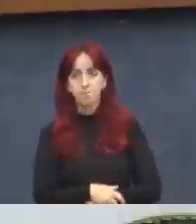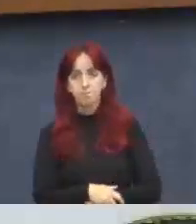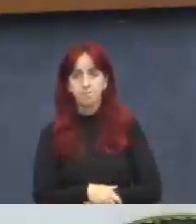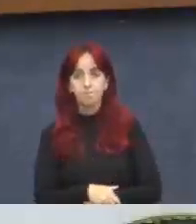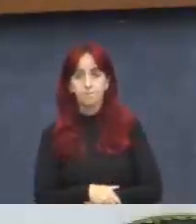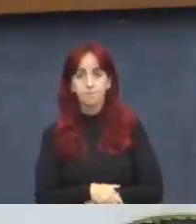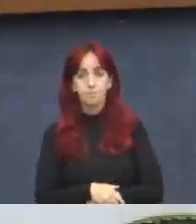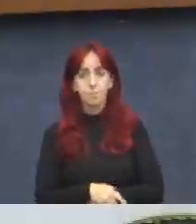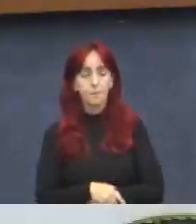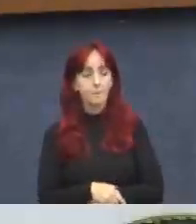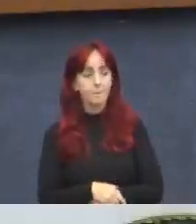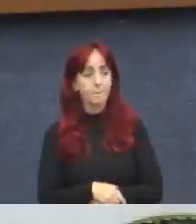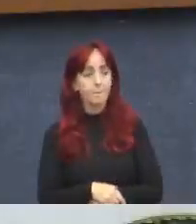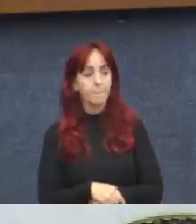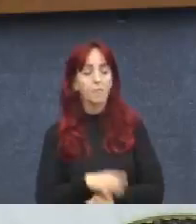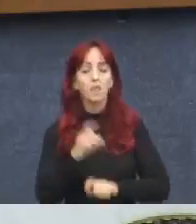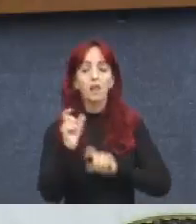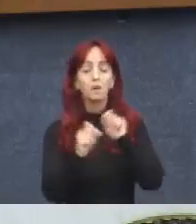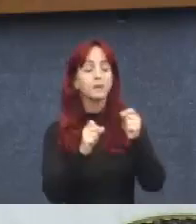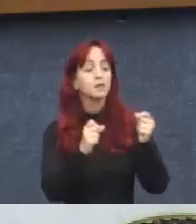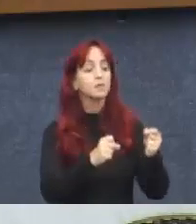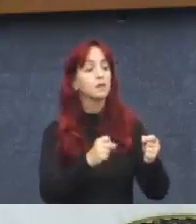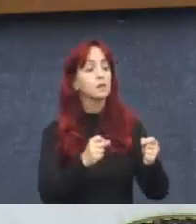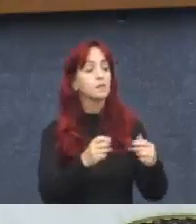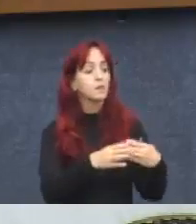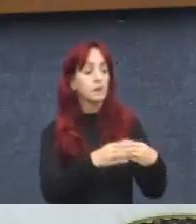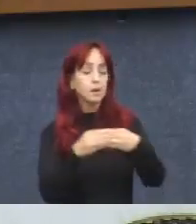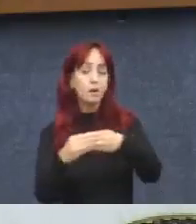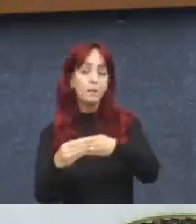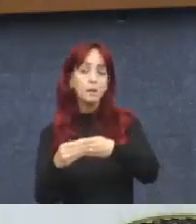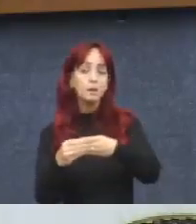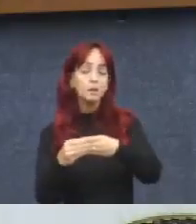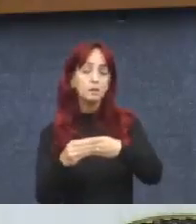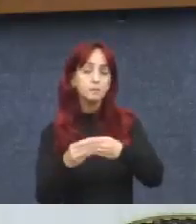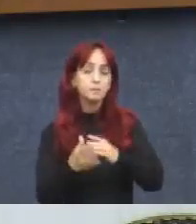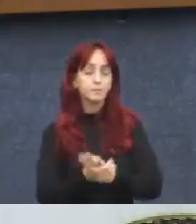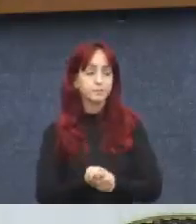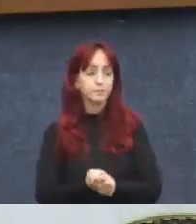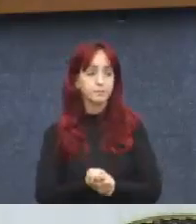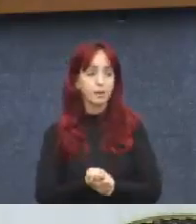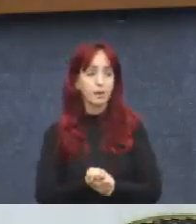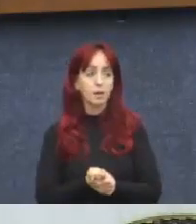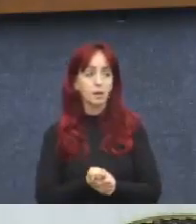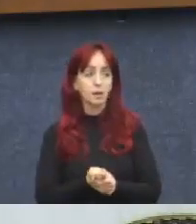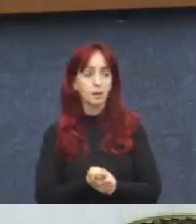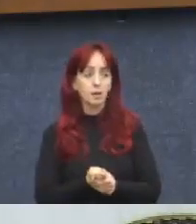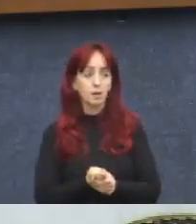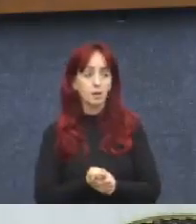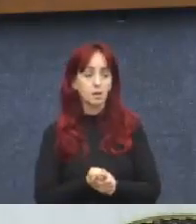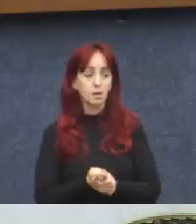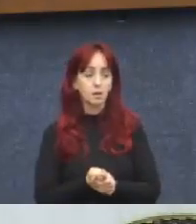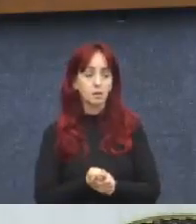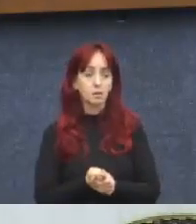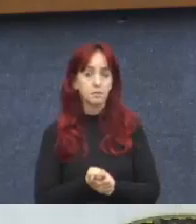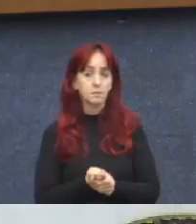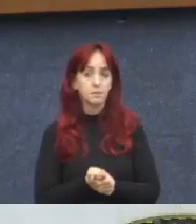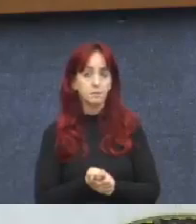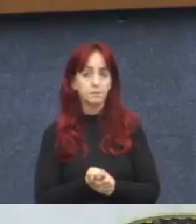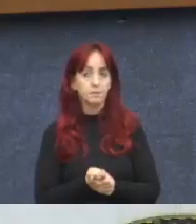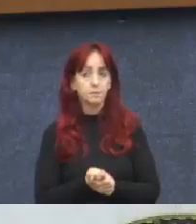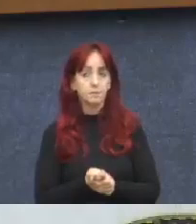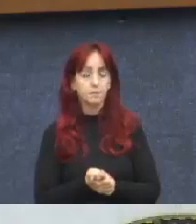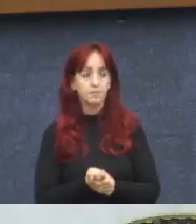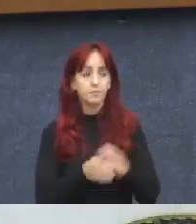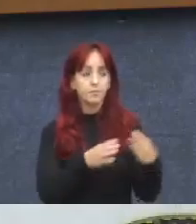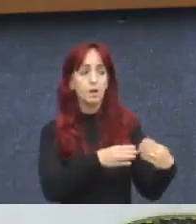Obrigada, professora Marli. Mais alguém para encaminhar? Para discutir? Não, já.